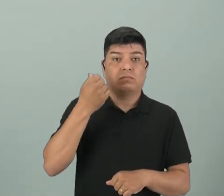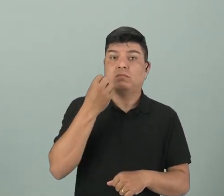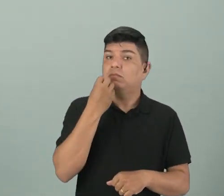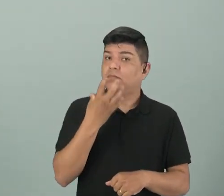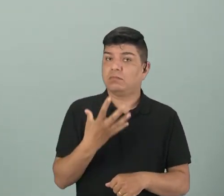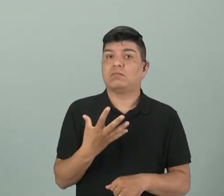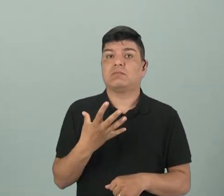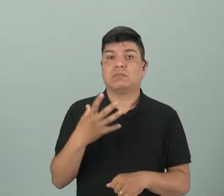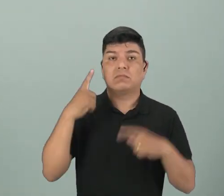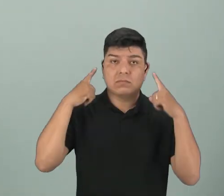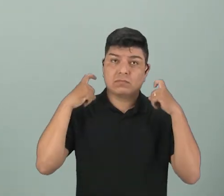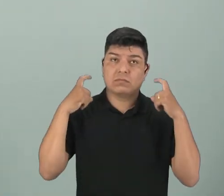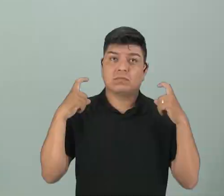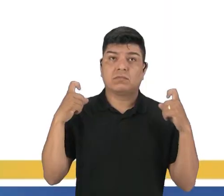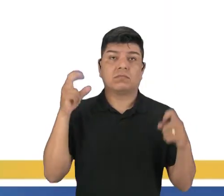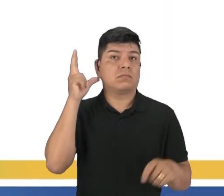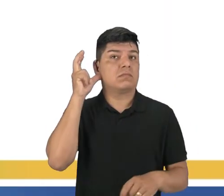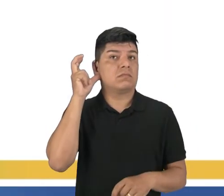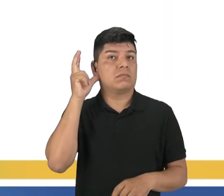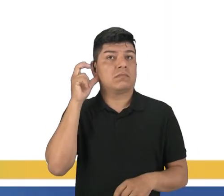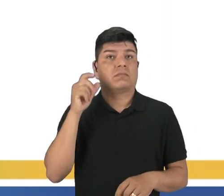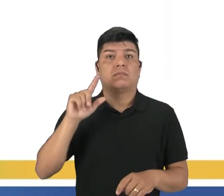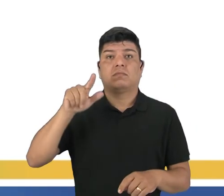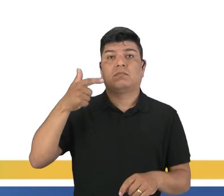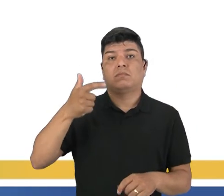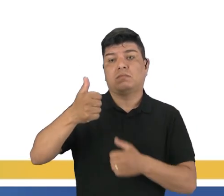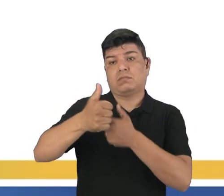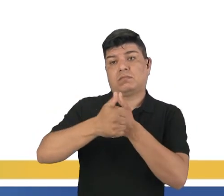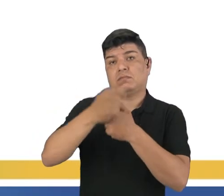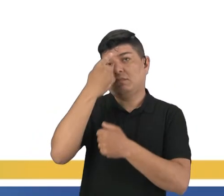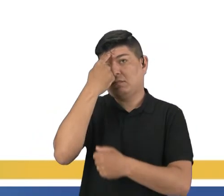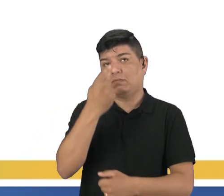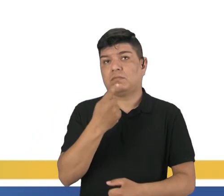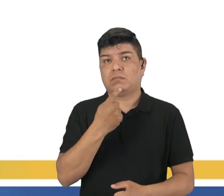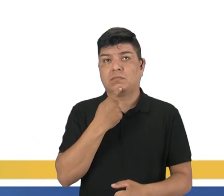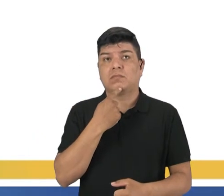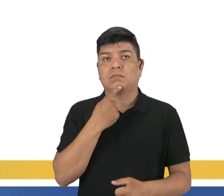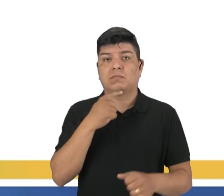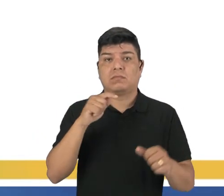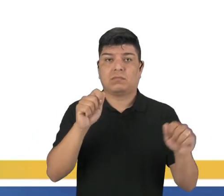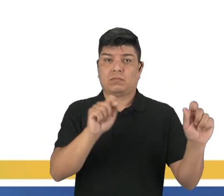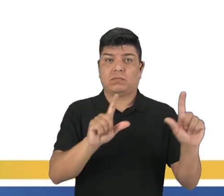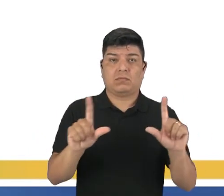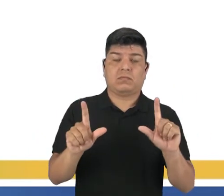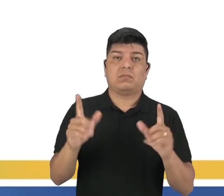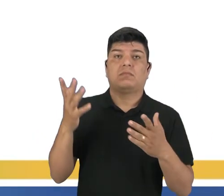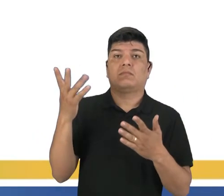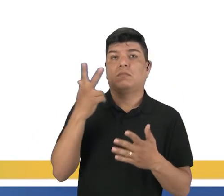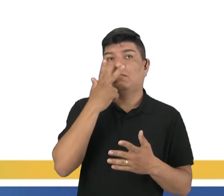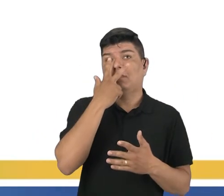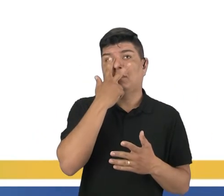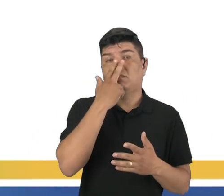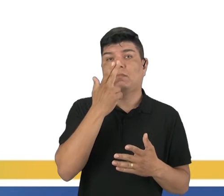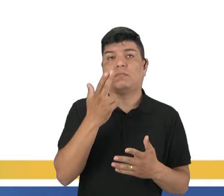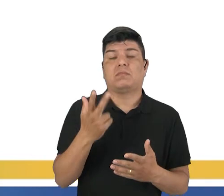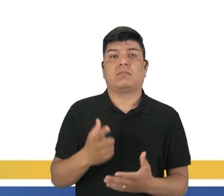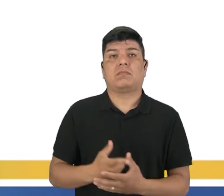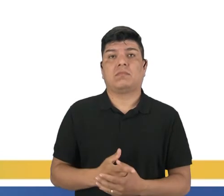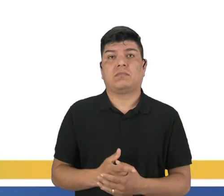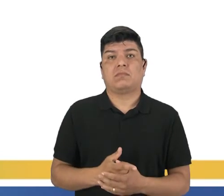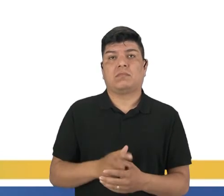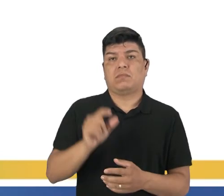se ouvir. E ao lado você vê aí outra imagem, também o formato, né, espécie de